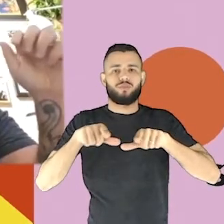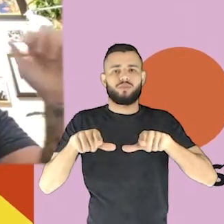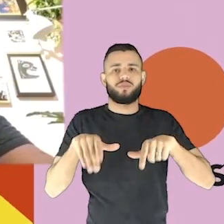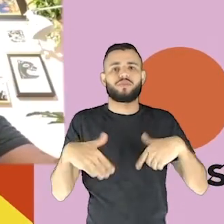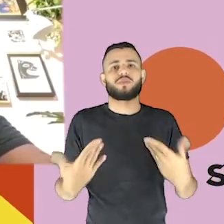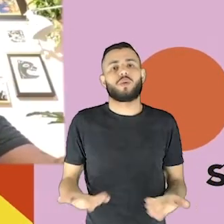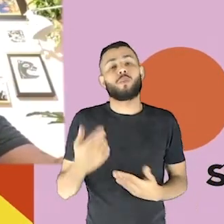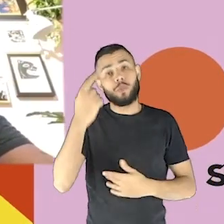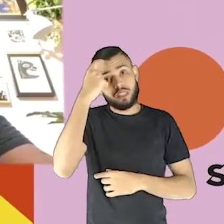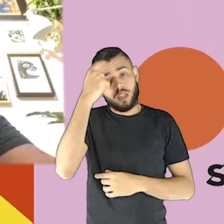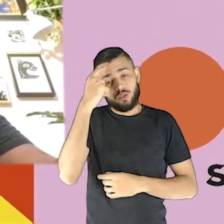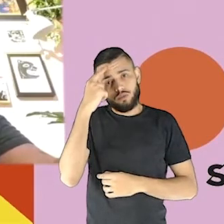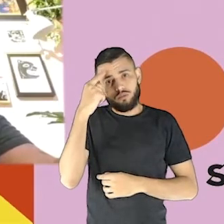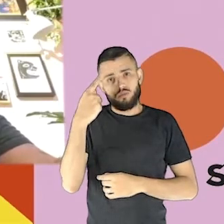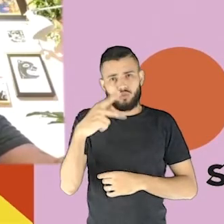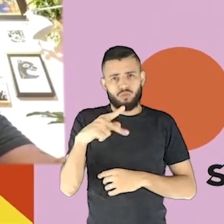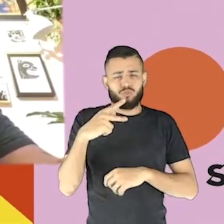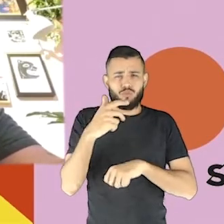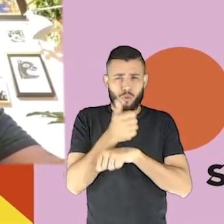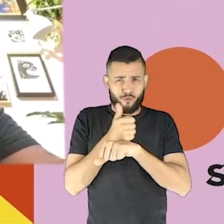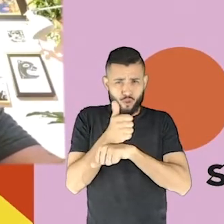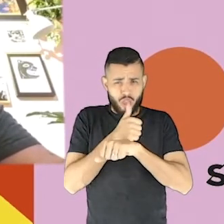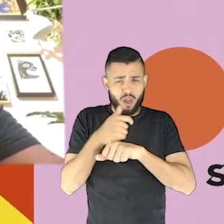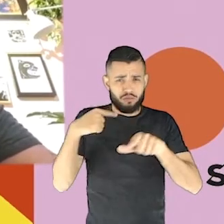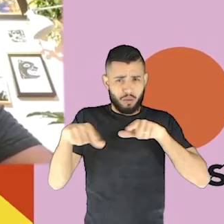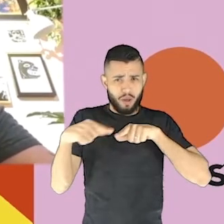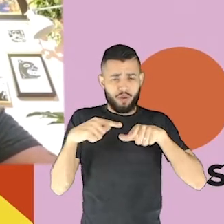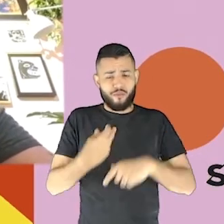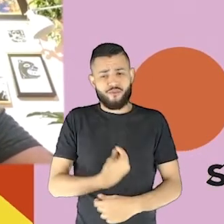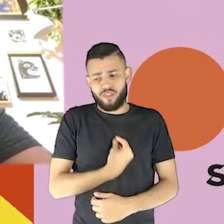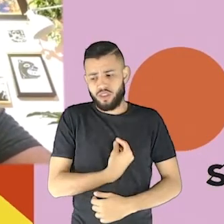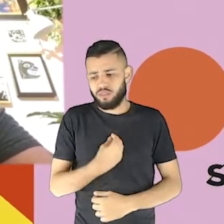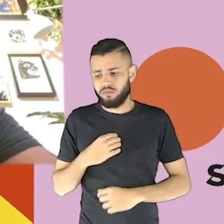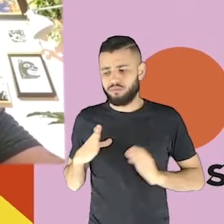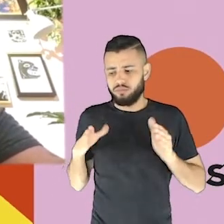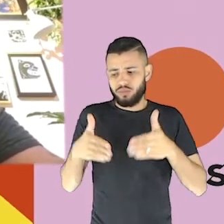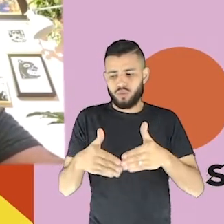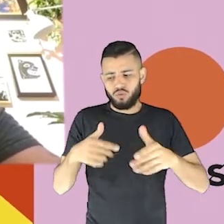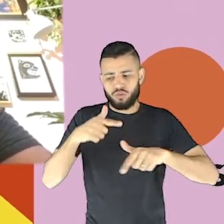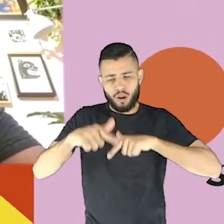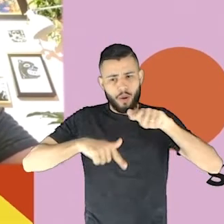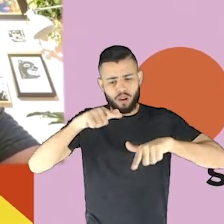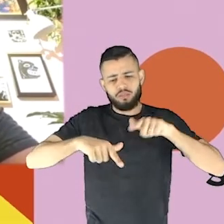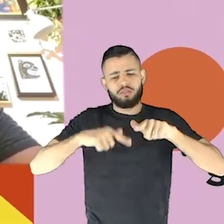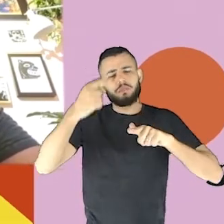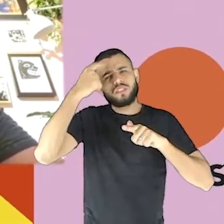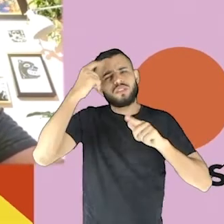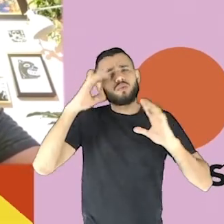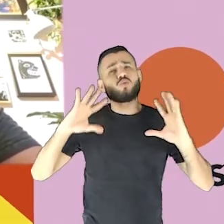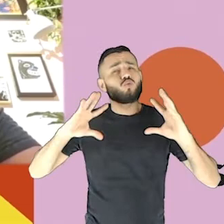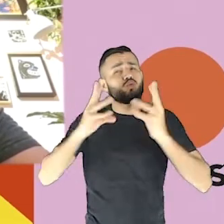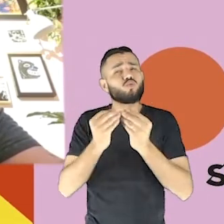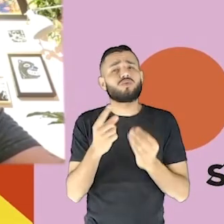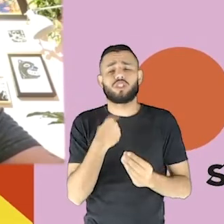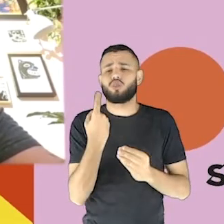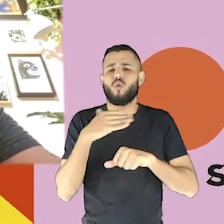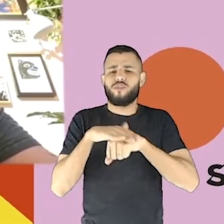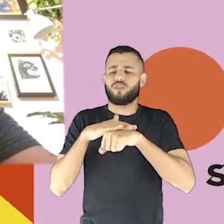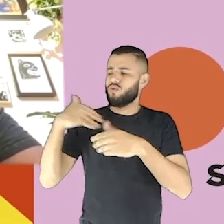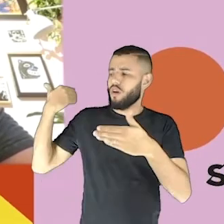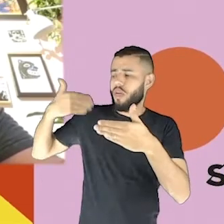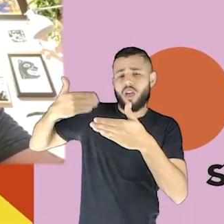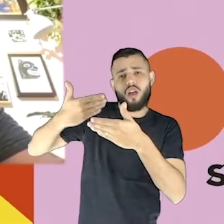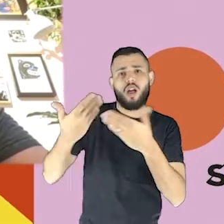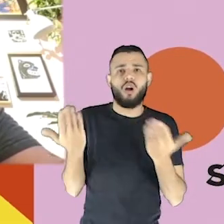Então, pensando na sua carreira profissional e pensando nessa vida centrada no trabalho e pensando em todas essas questões que a gente já conversou